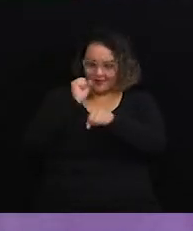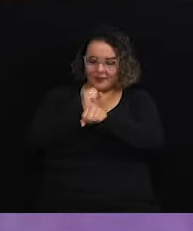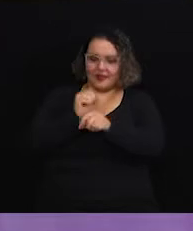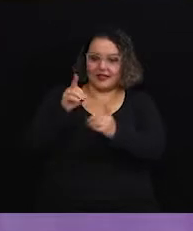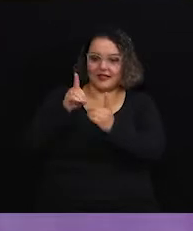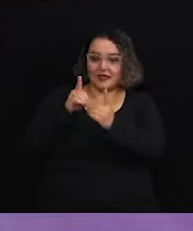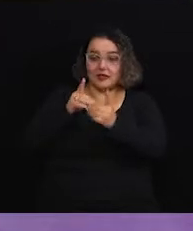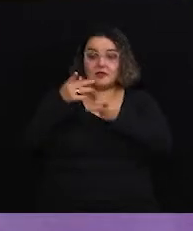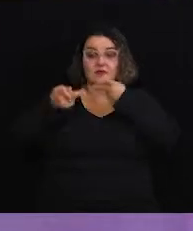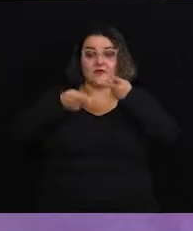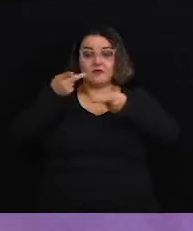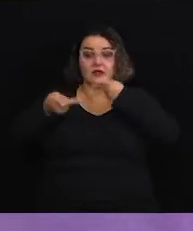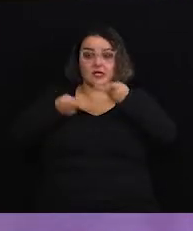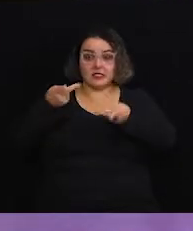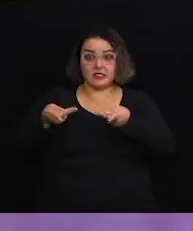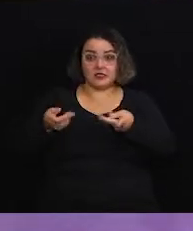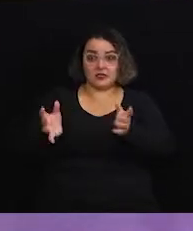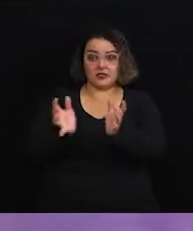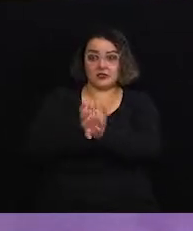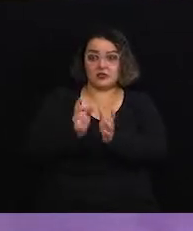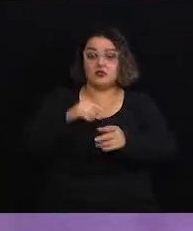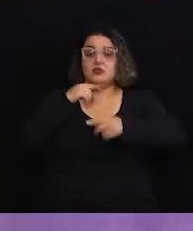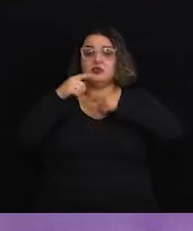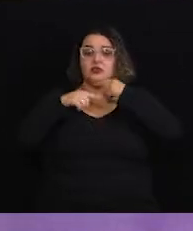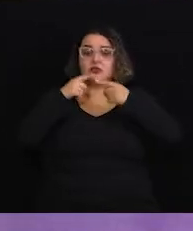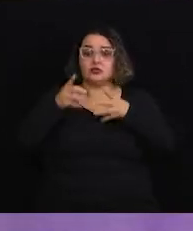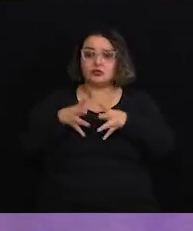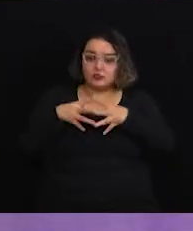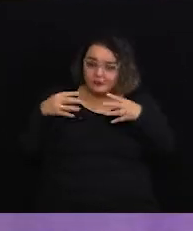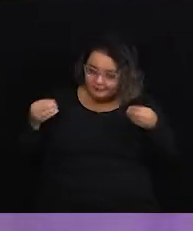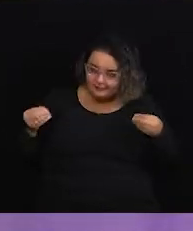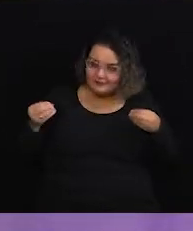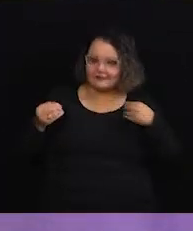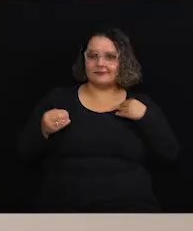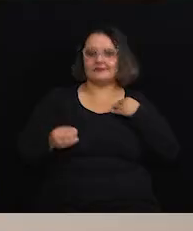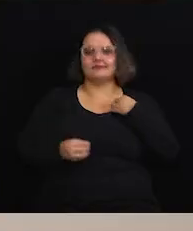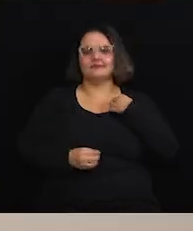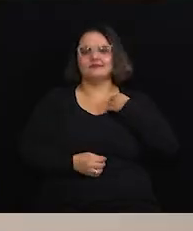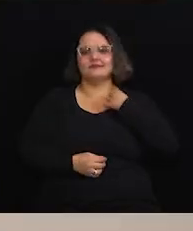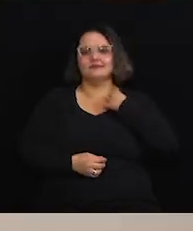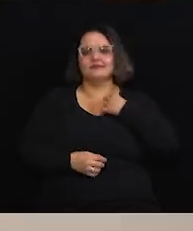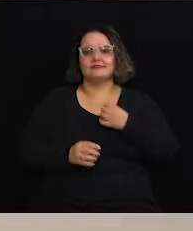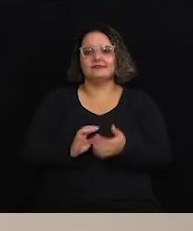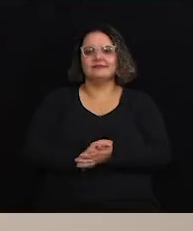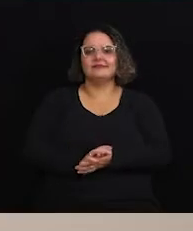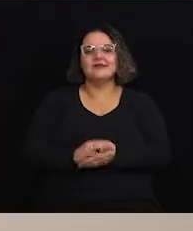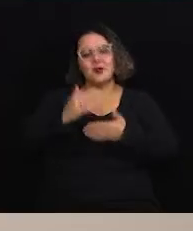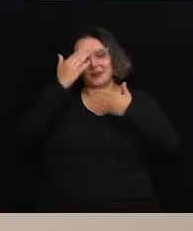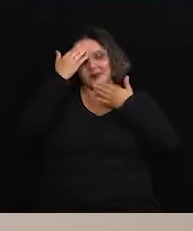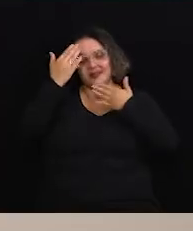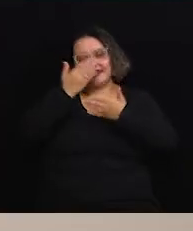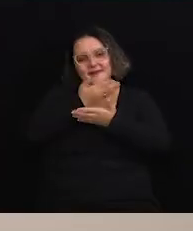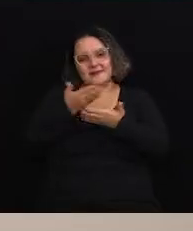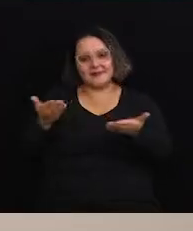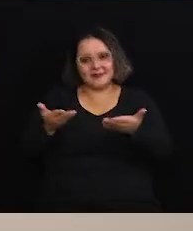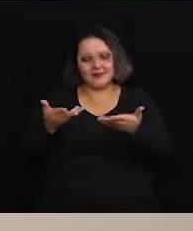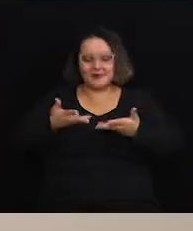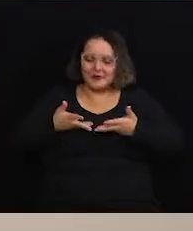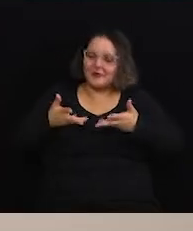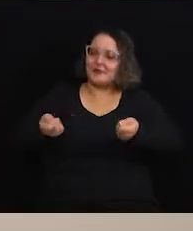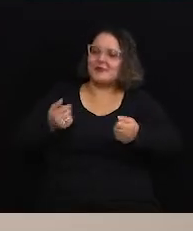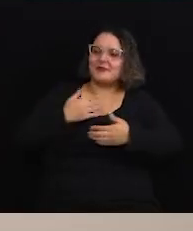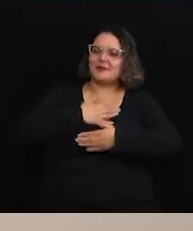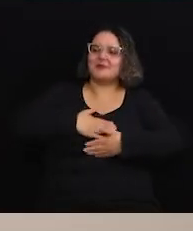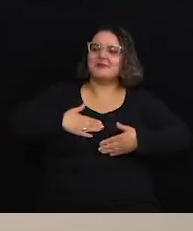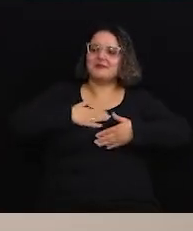atendimentos e falar com a nossa equipe, tirar todas essas dúvidas. Obrigada a vocês pelo convite, é um prazer